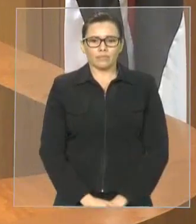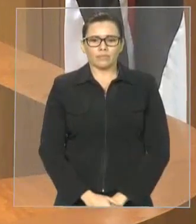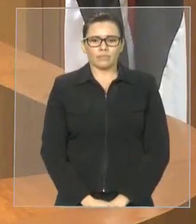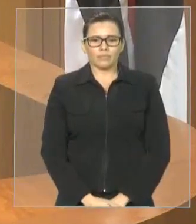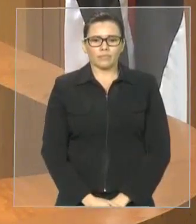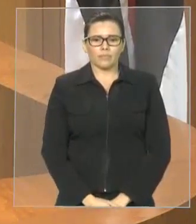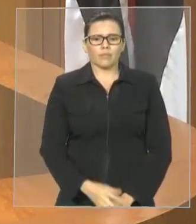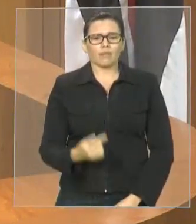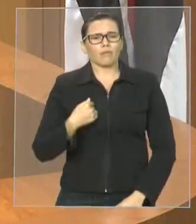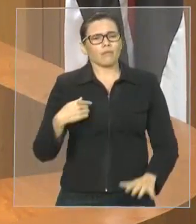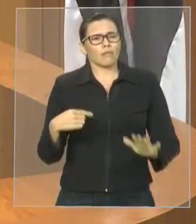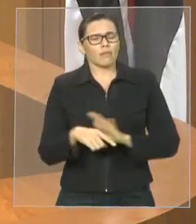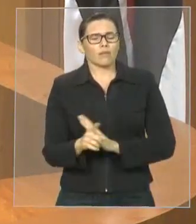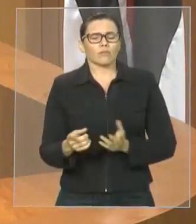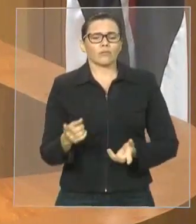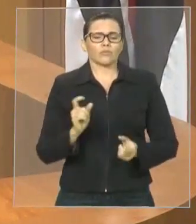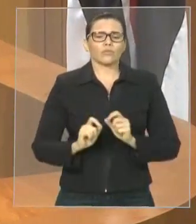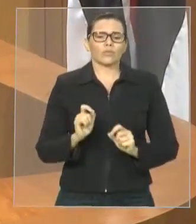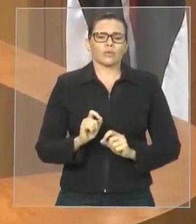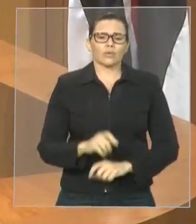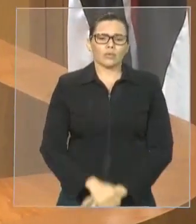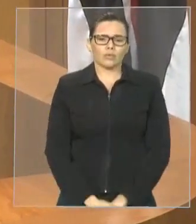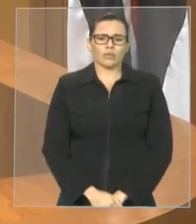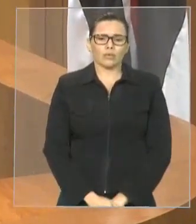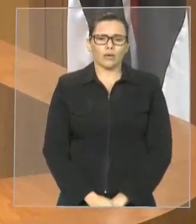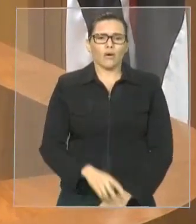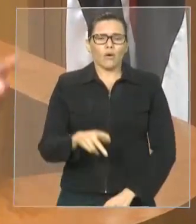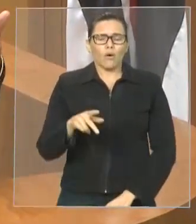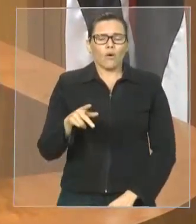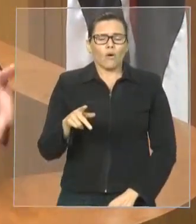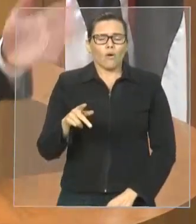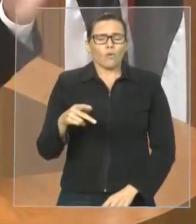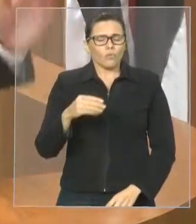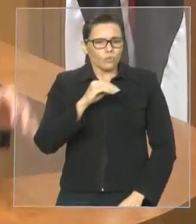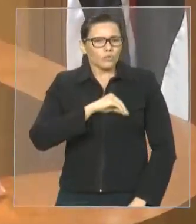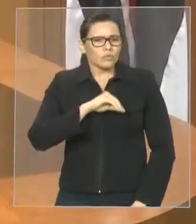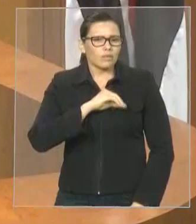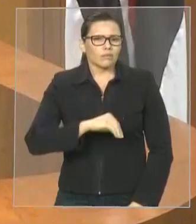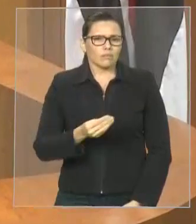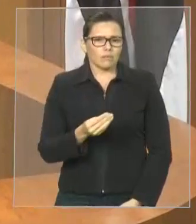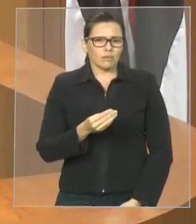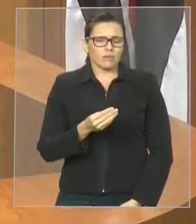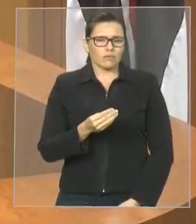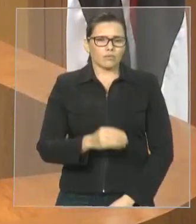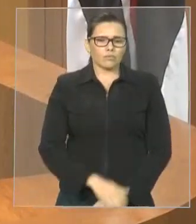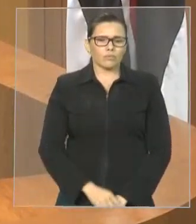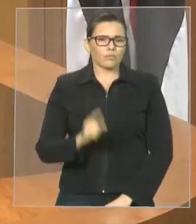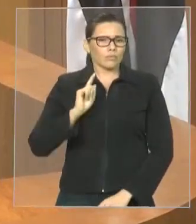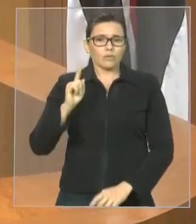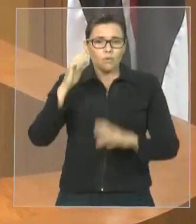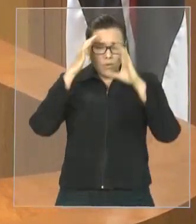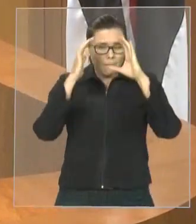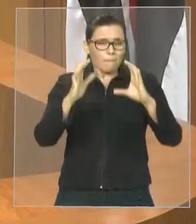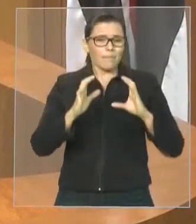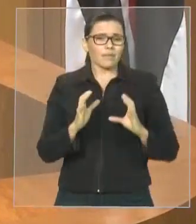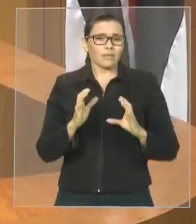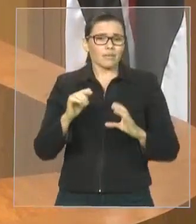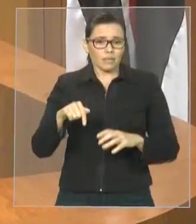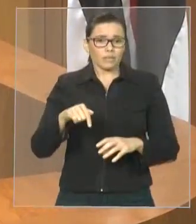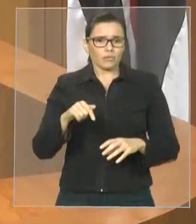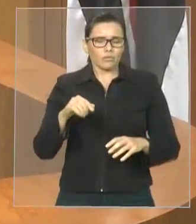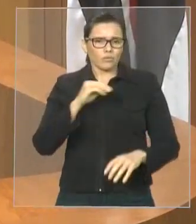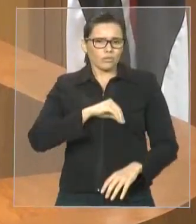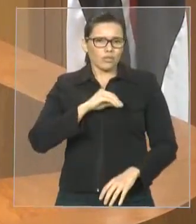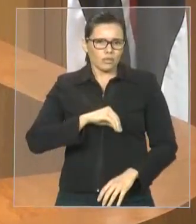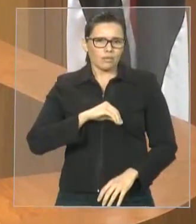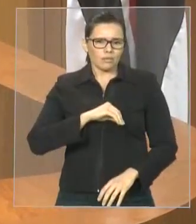piso da categoria que é estabelecido nacionalmente? É esse o exemplo que São Luís vai dar para os outros municípios?